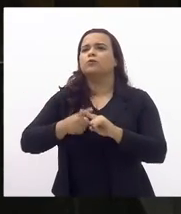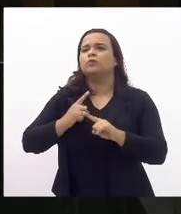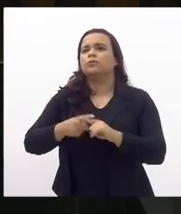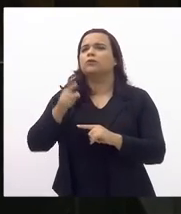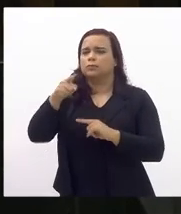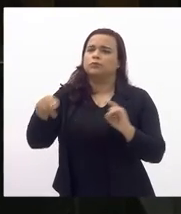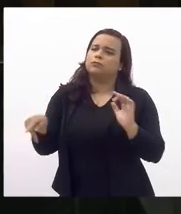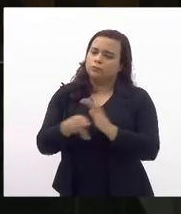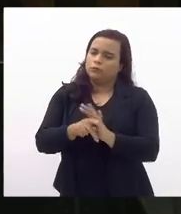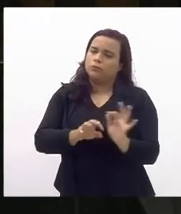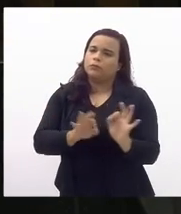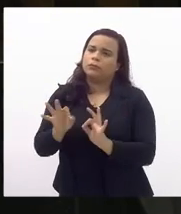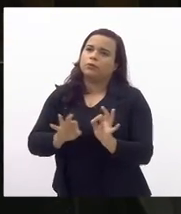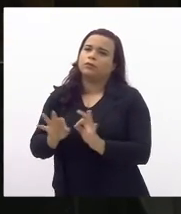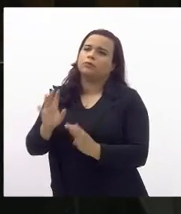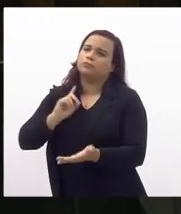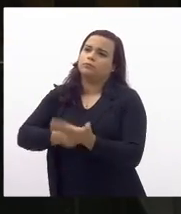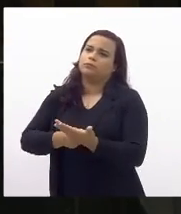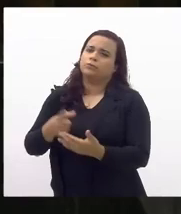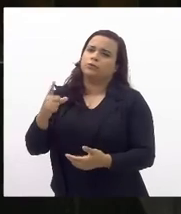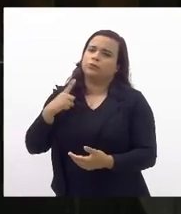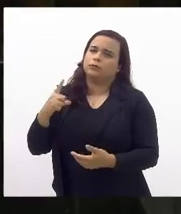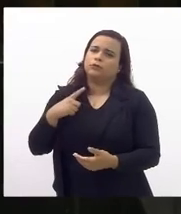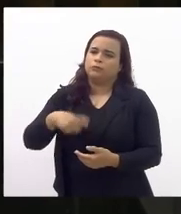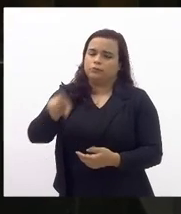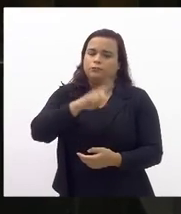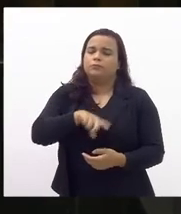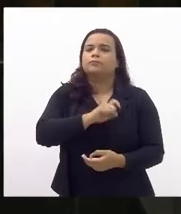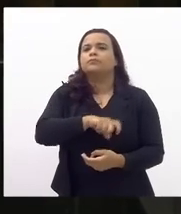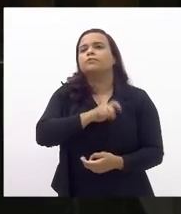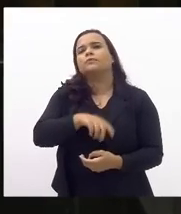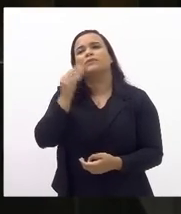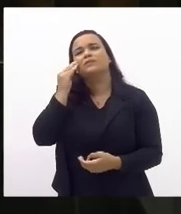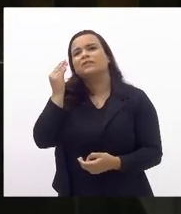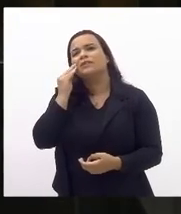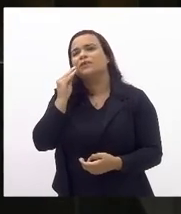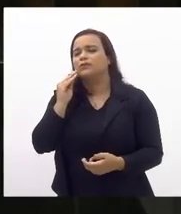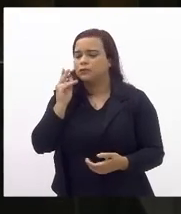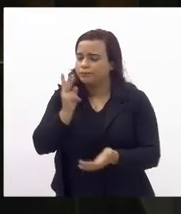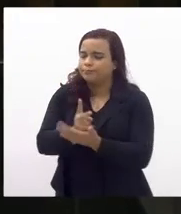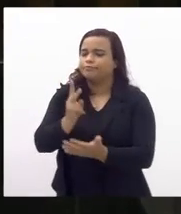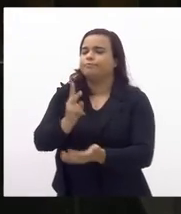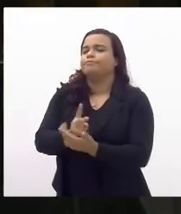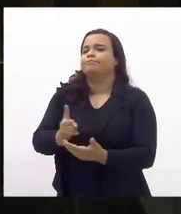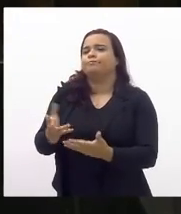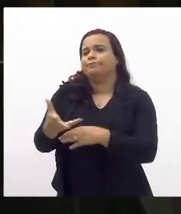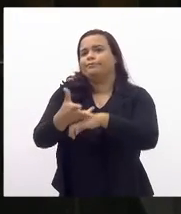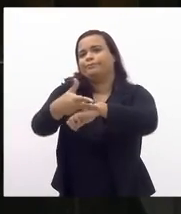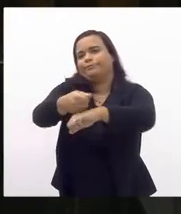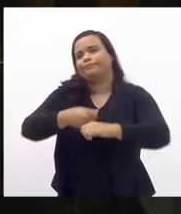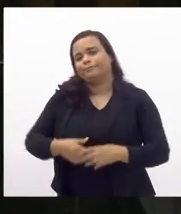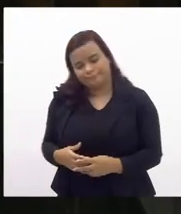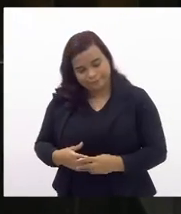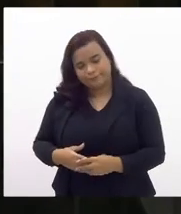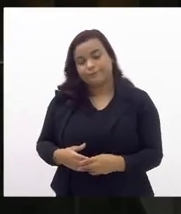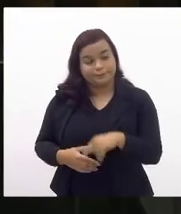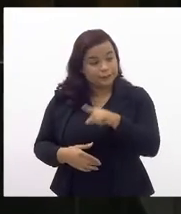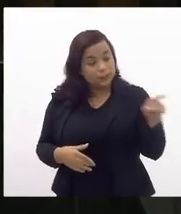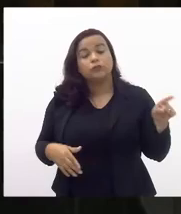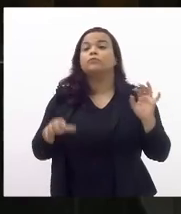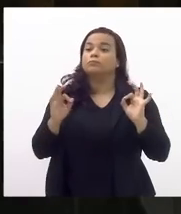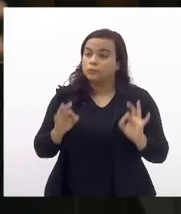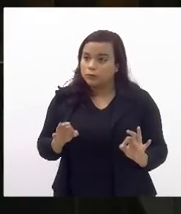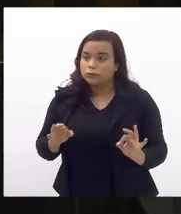plano nefasto que eles tentam implementar o tempo inteiro, e não é à toa que estes mesmos que vão